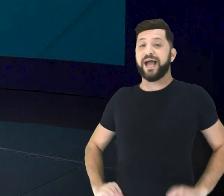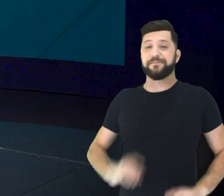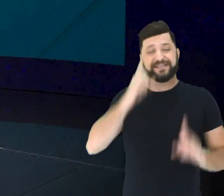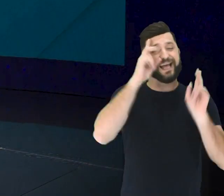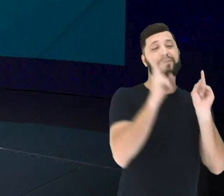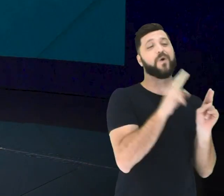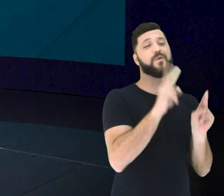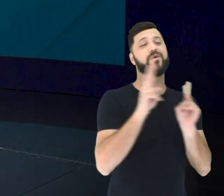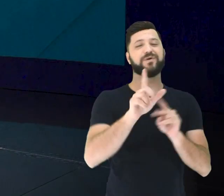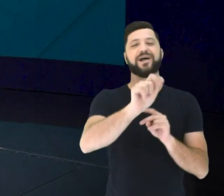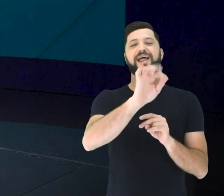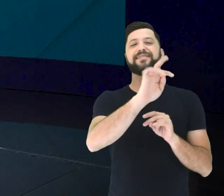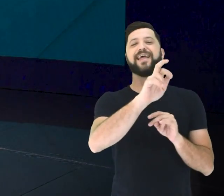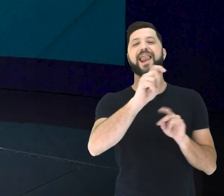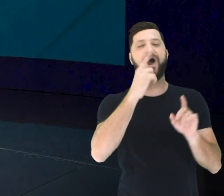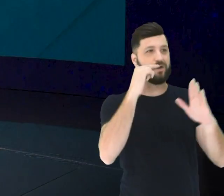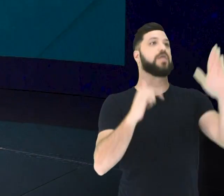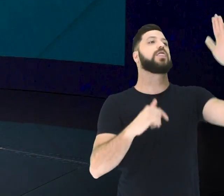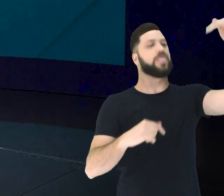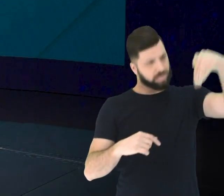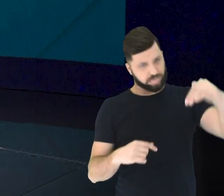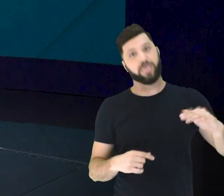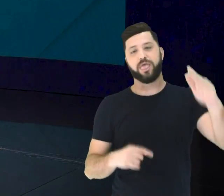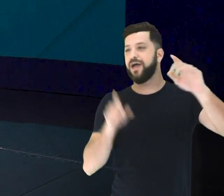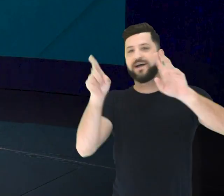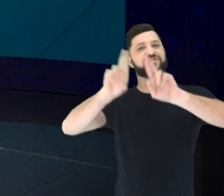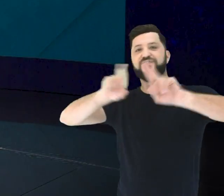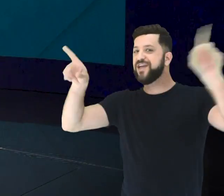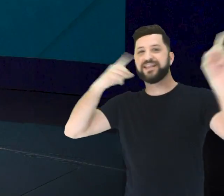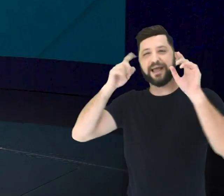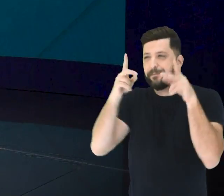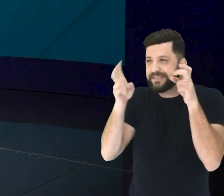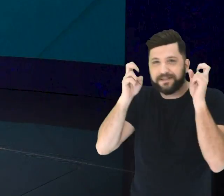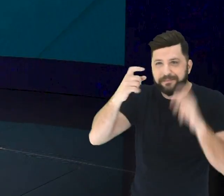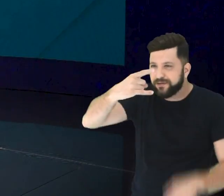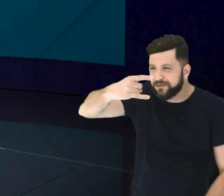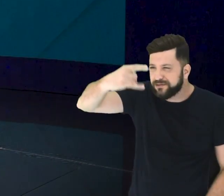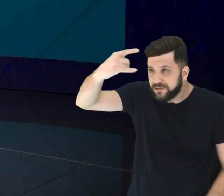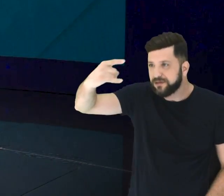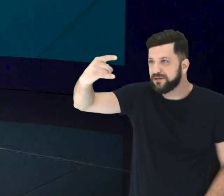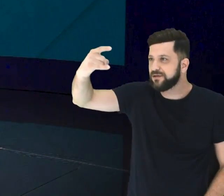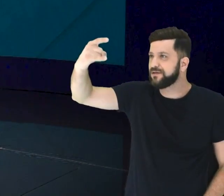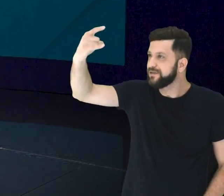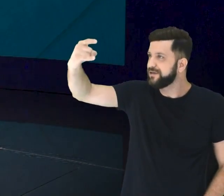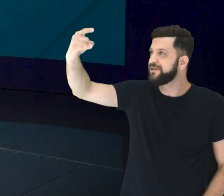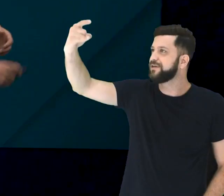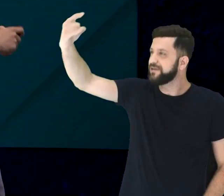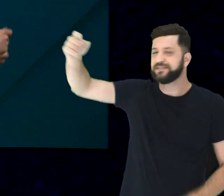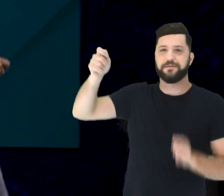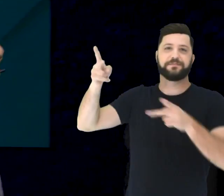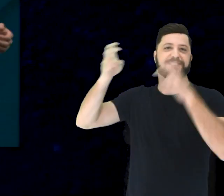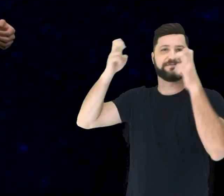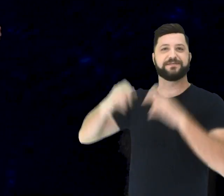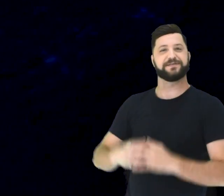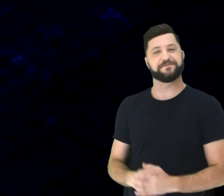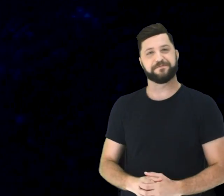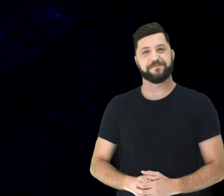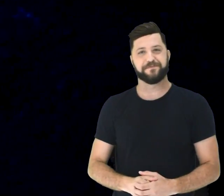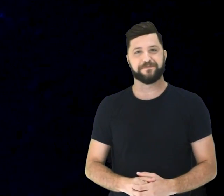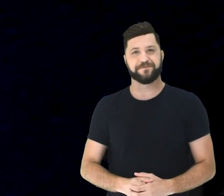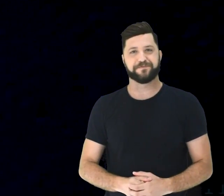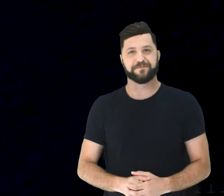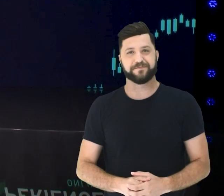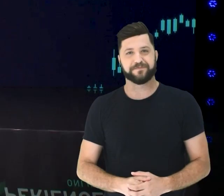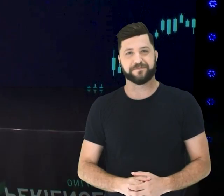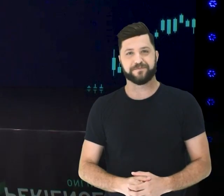de um ciclo de mercado lateral é diferente do comportamento de um ciclo a tendência tá e